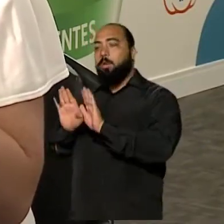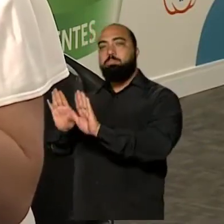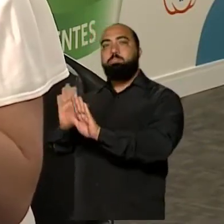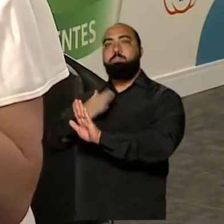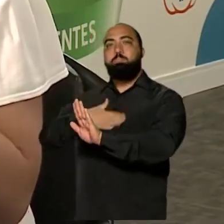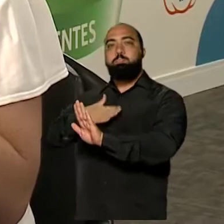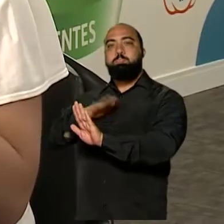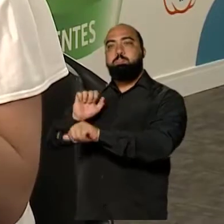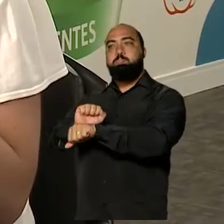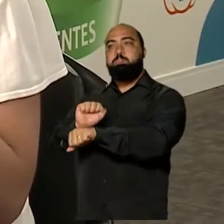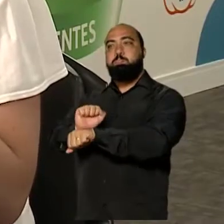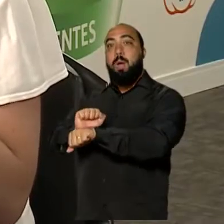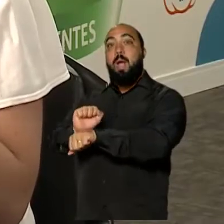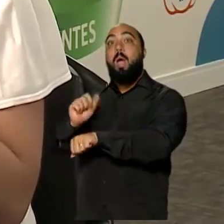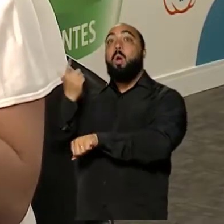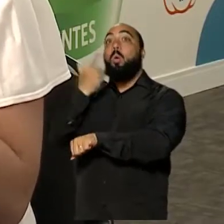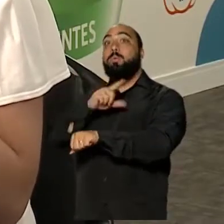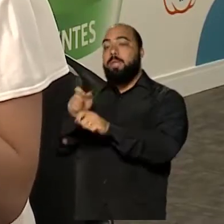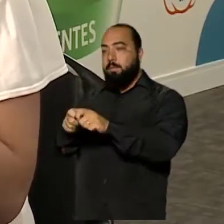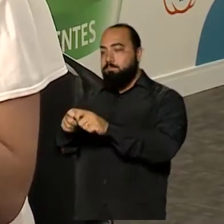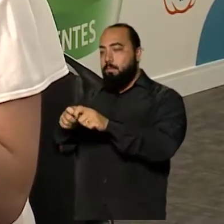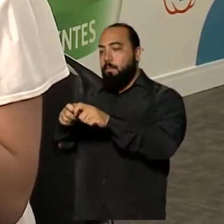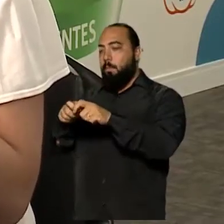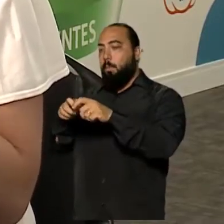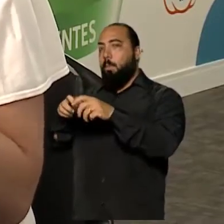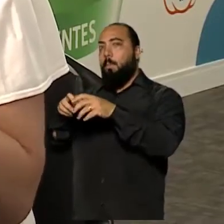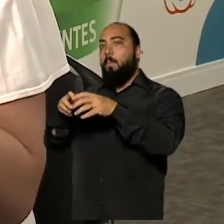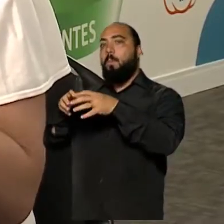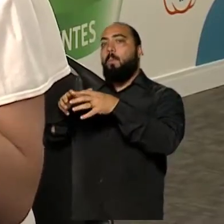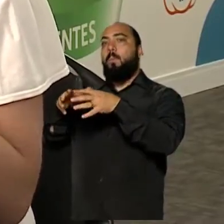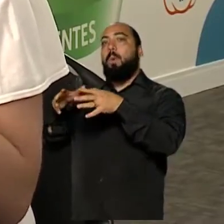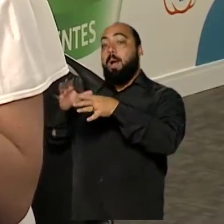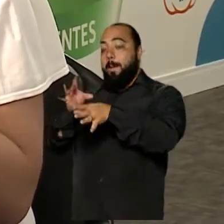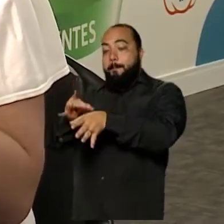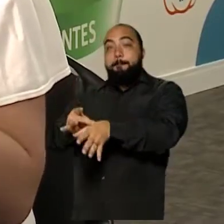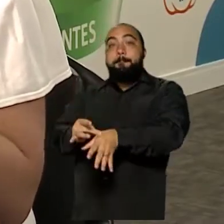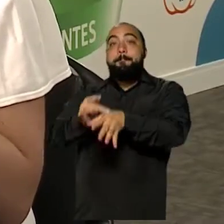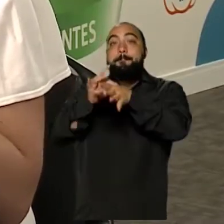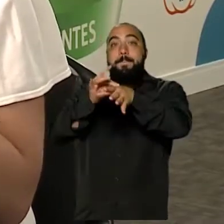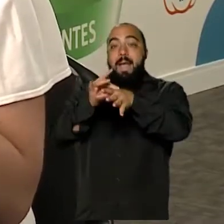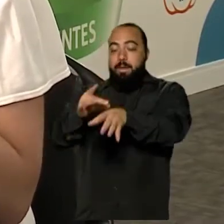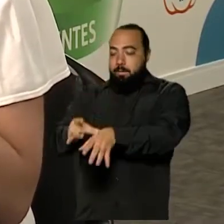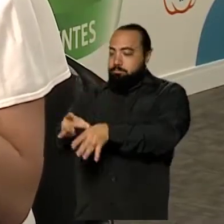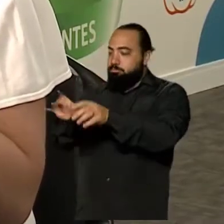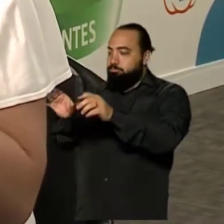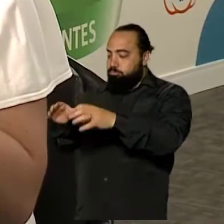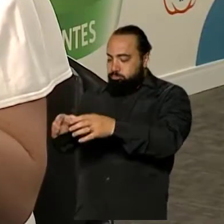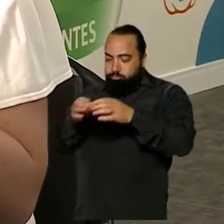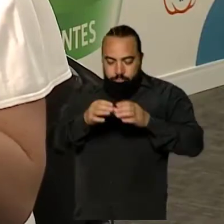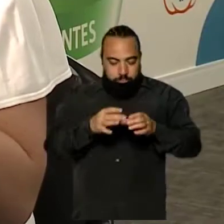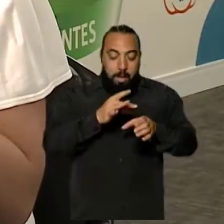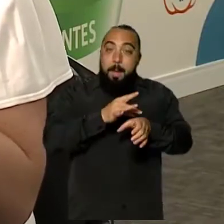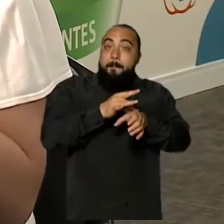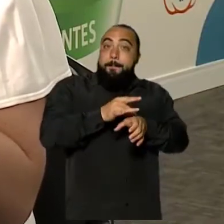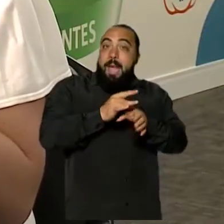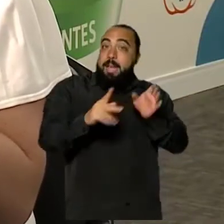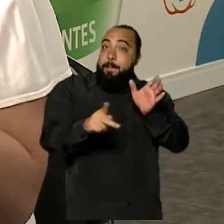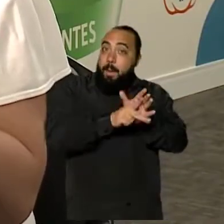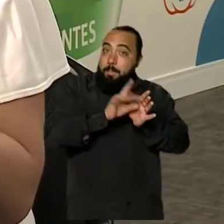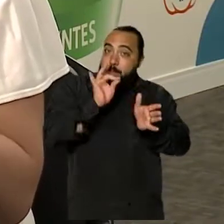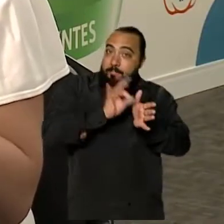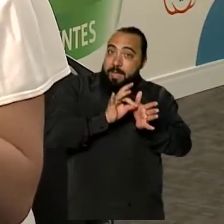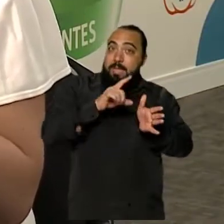gente consegue obter fragmentos de pele que podem variar em complexidade, podem variar